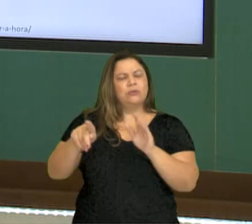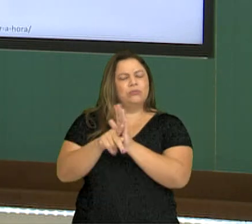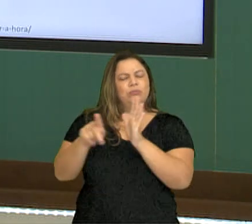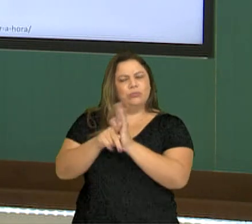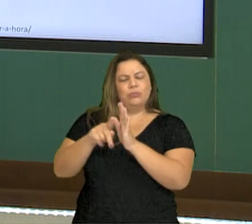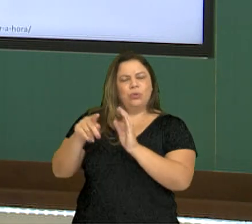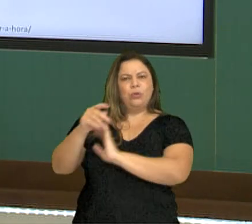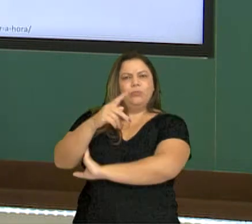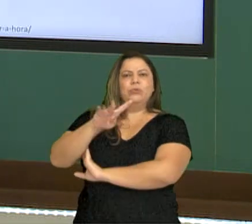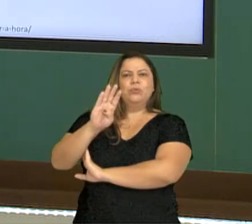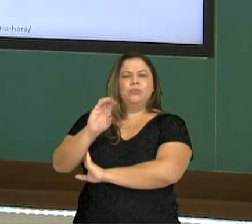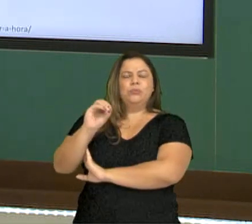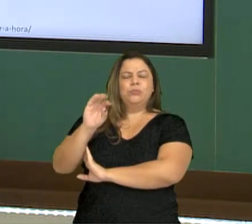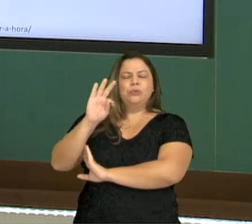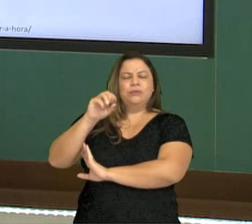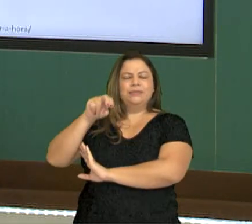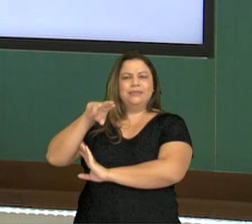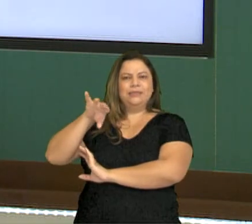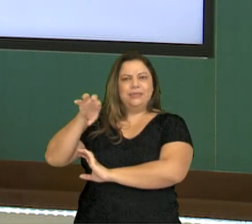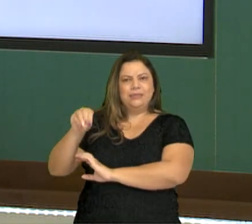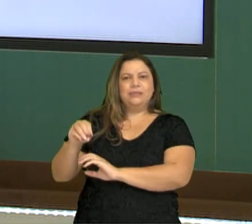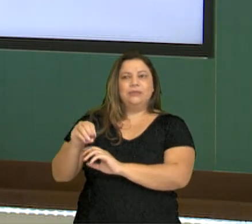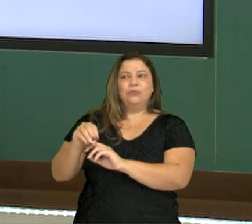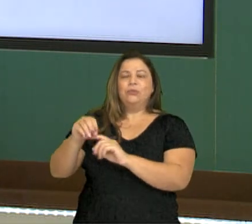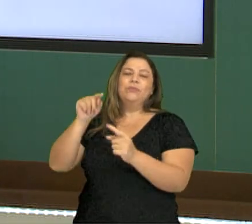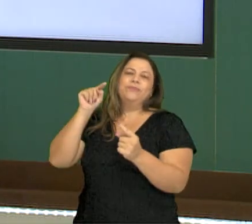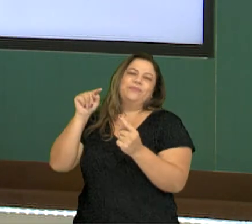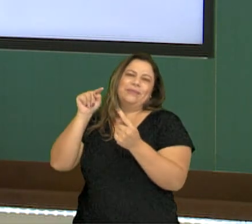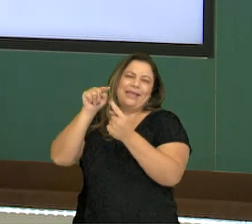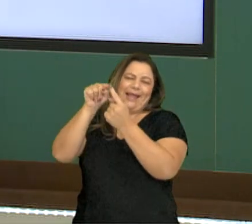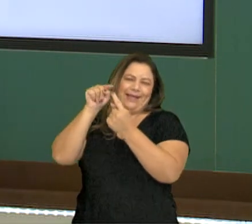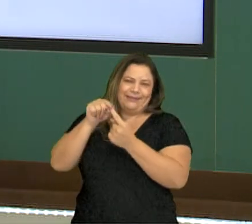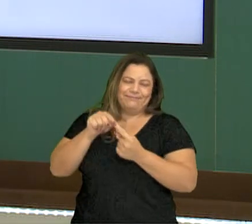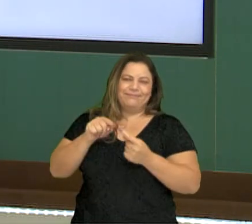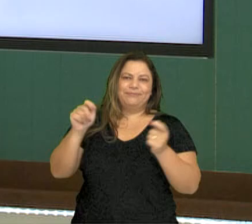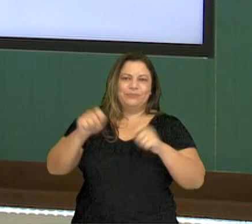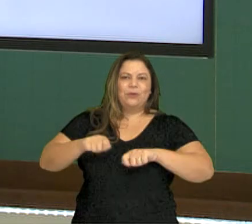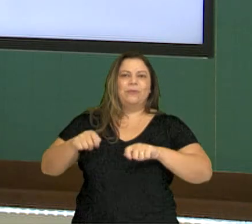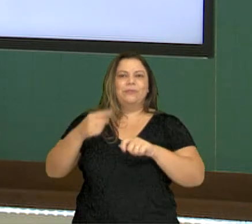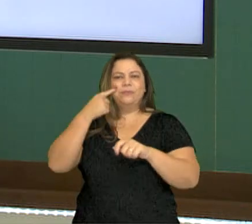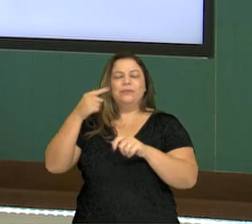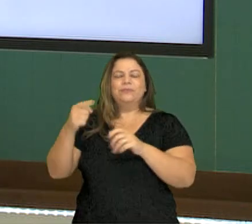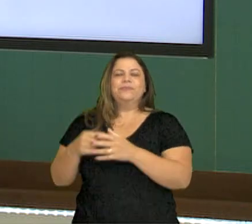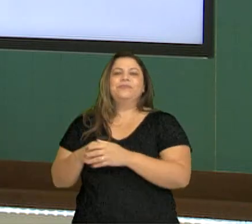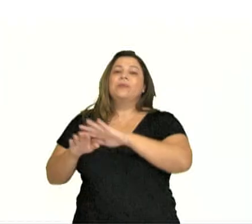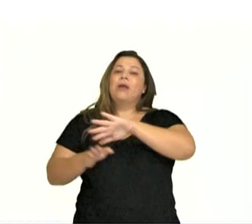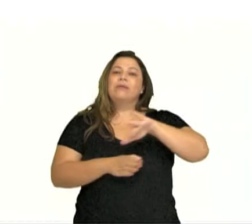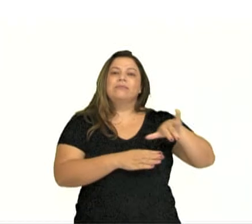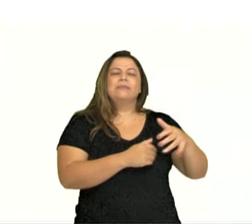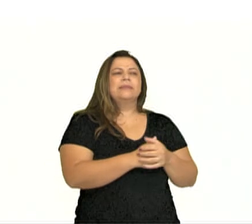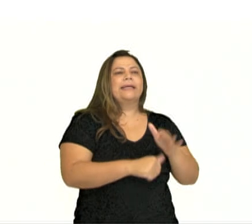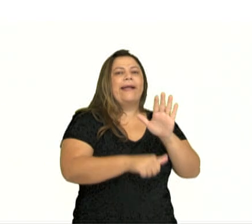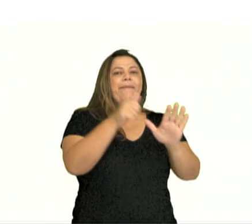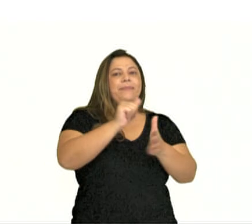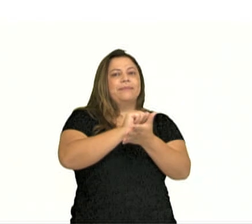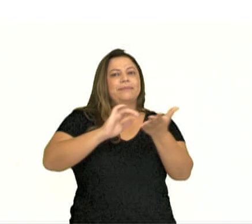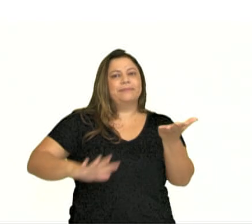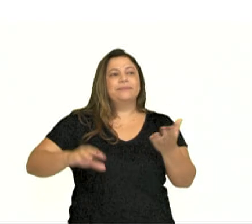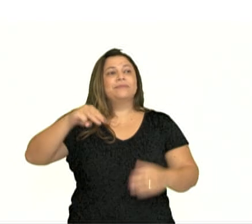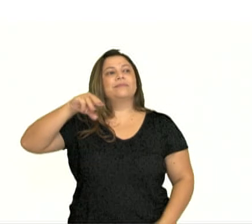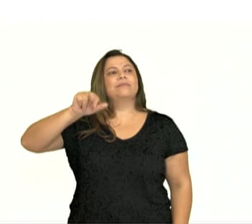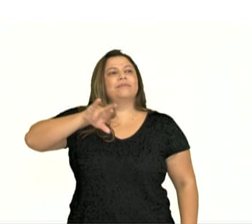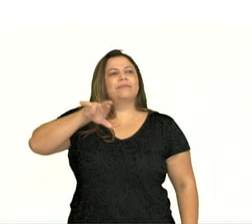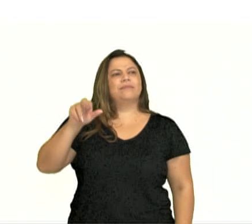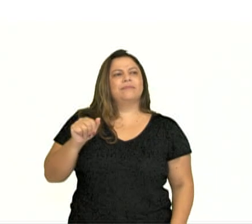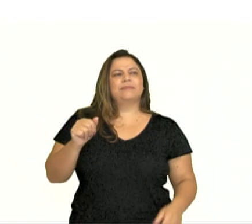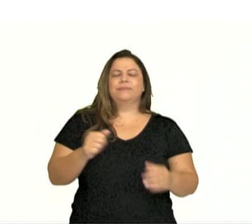os especialistas nas plantas. Vamos para a nossa primeira atividade? Olha que legal! Maria mora em